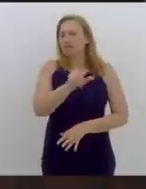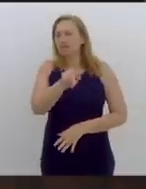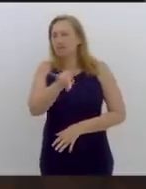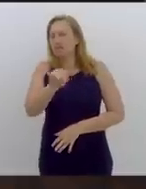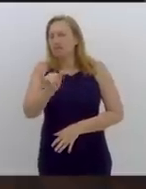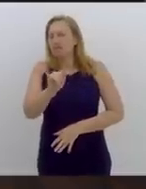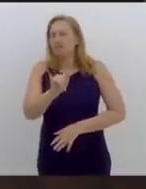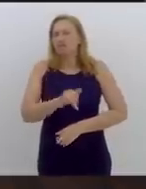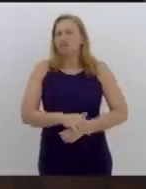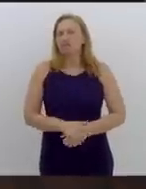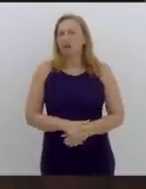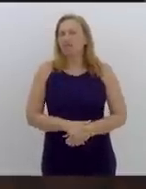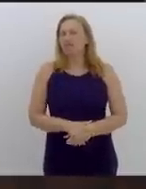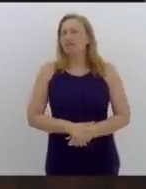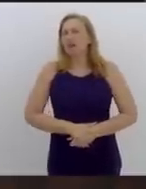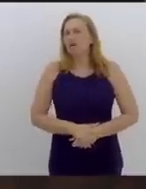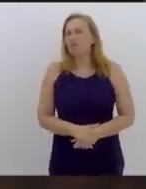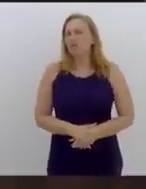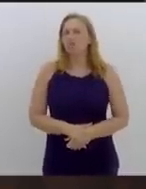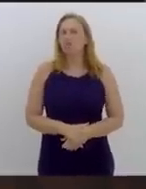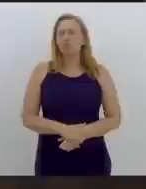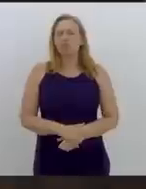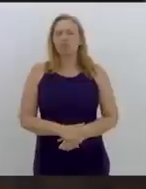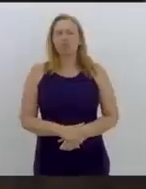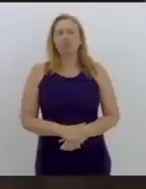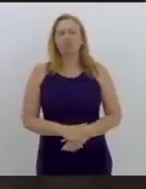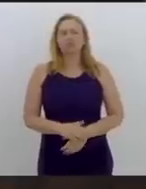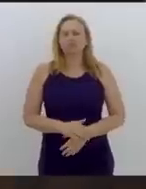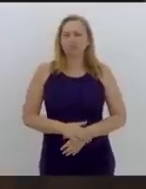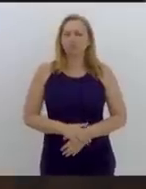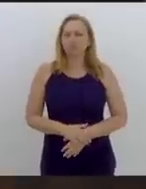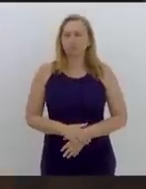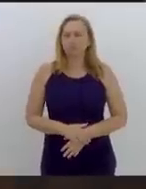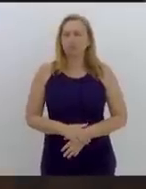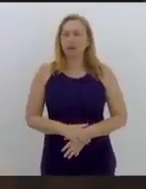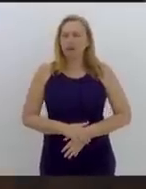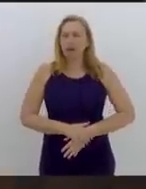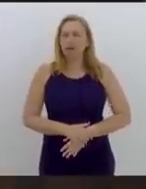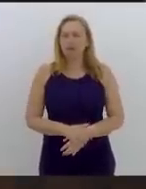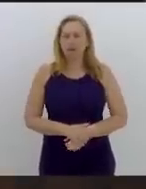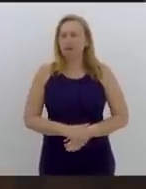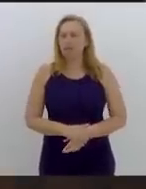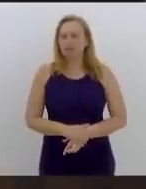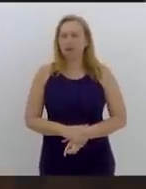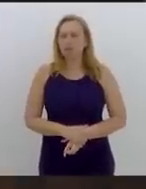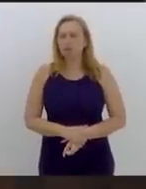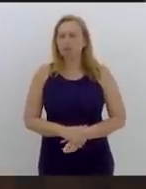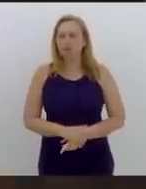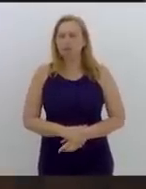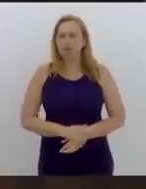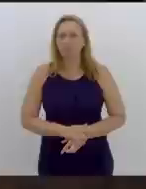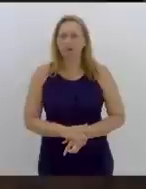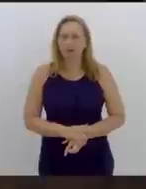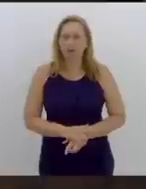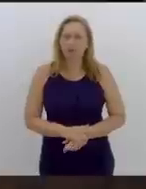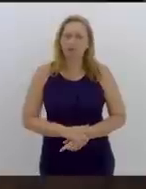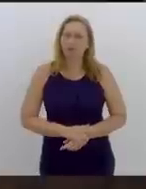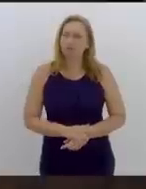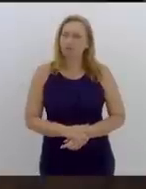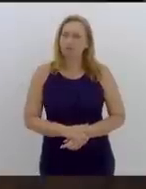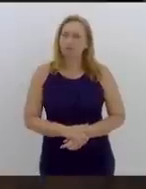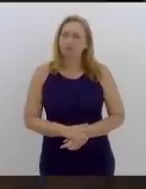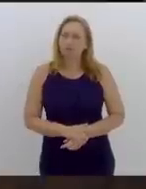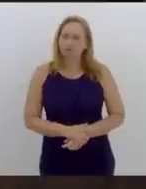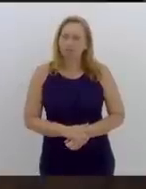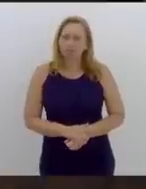tem um Regimento e dentro dos regimentos já estourou então não posso abrir nenhuma CPI